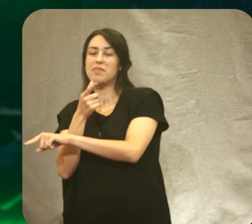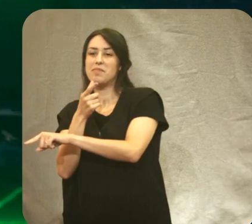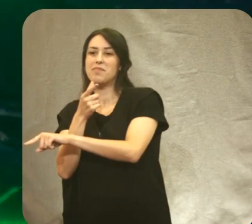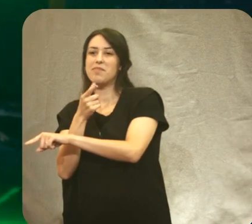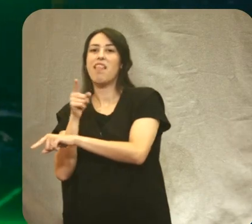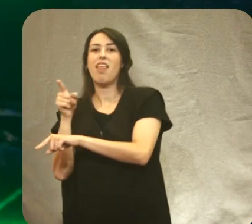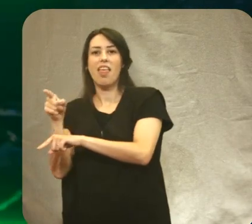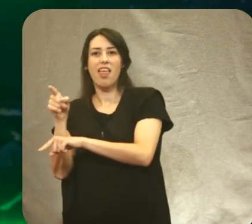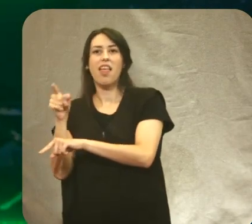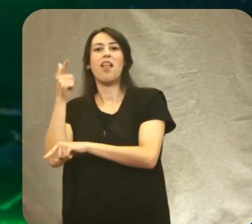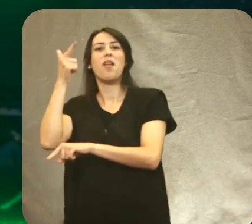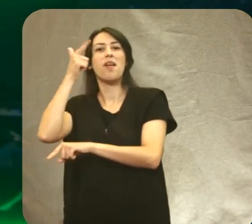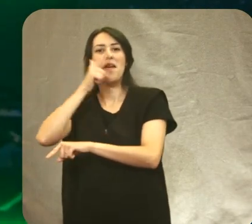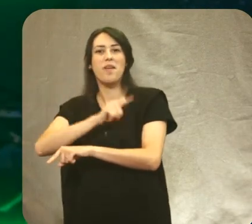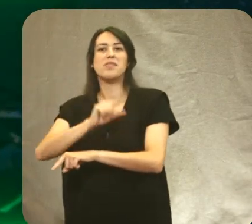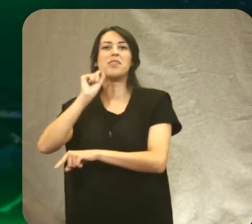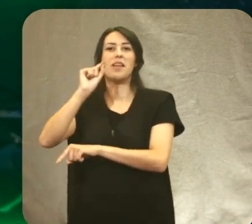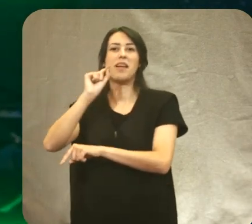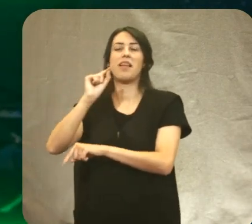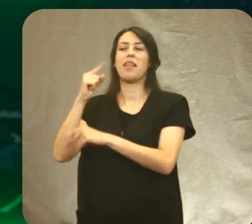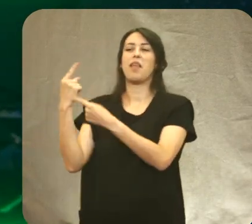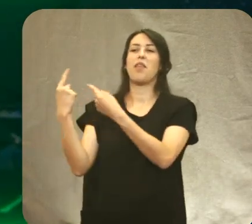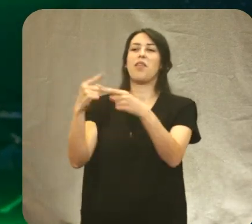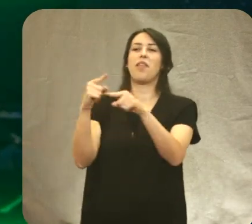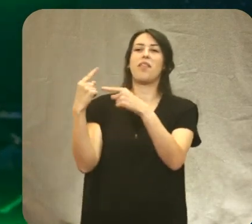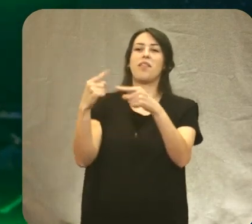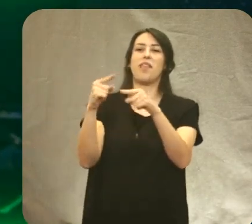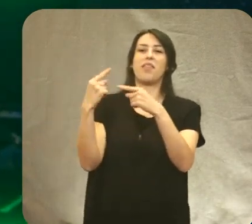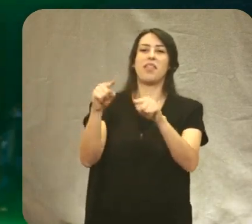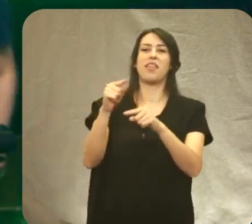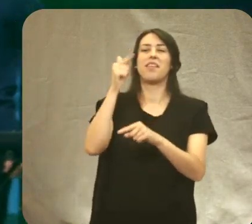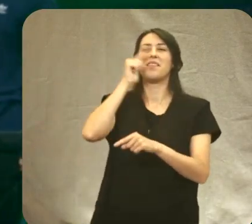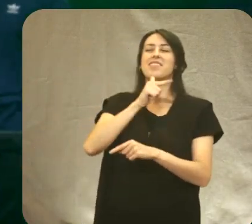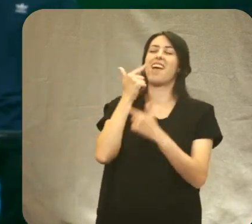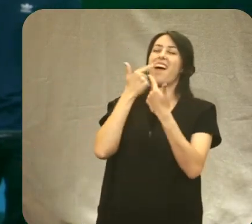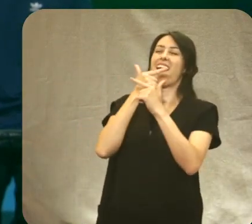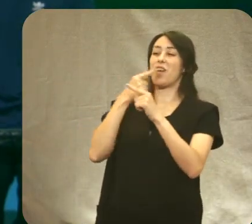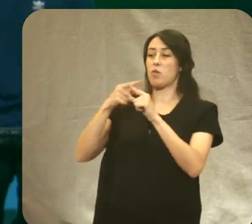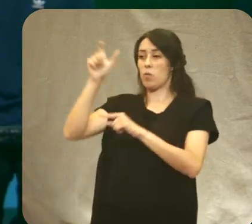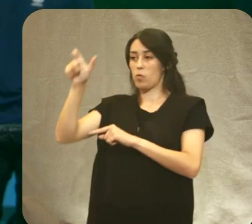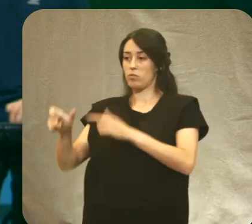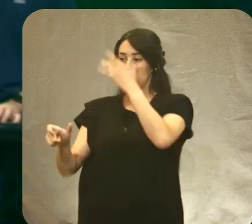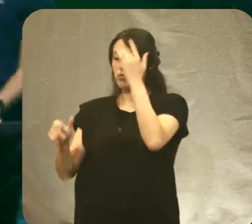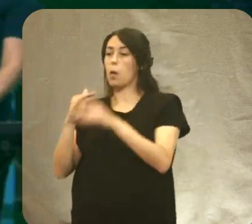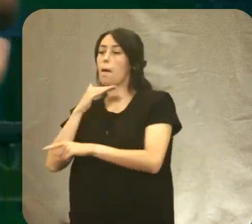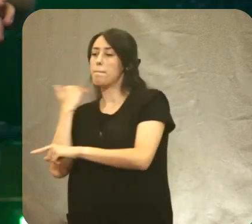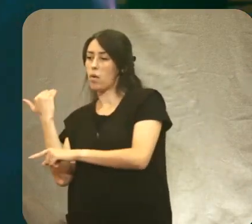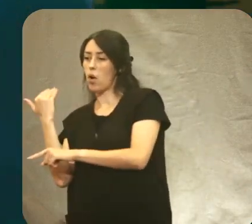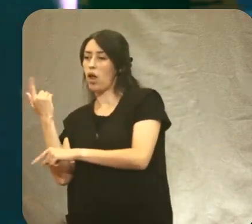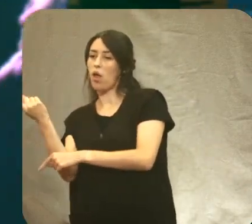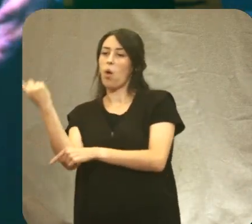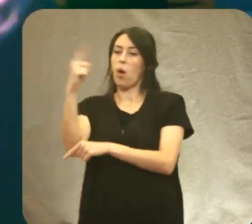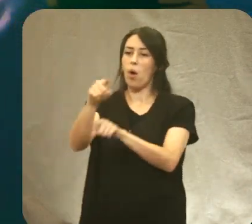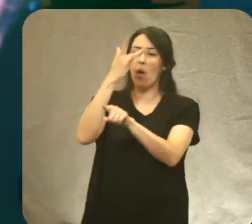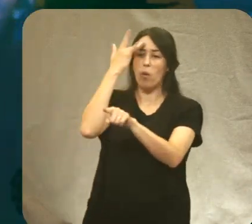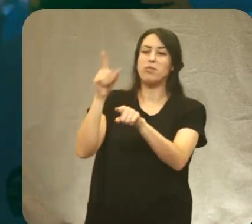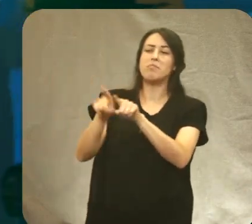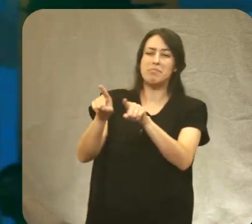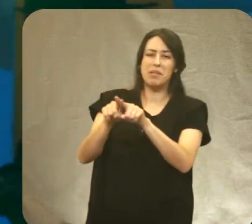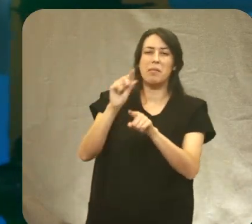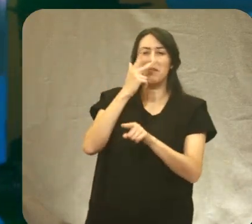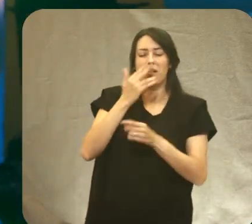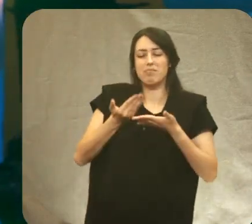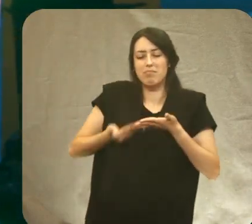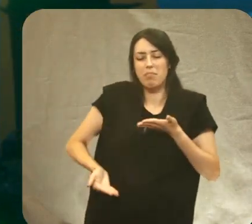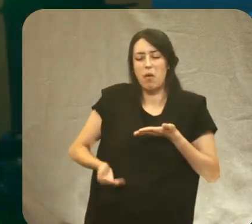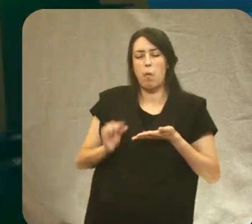determinadas gargalhadas do Ronald. Quando eu perdi o Roger, eu também perdi um pouco